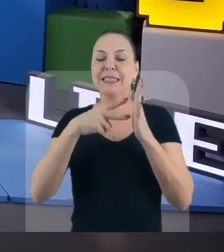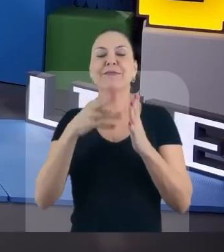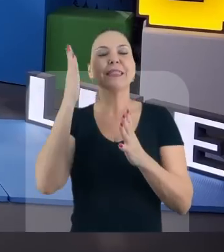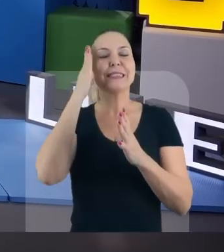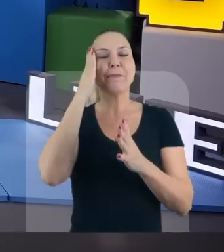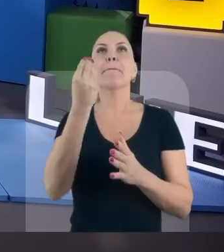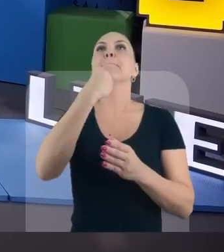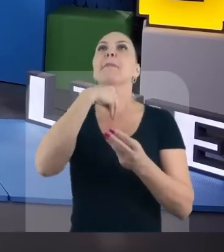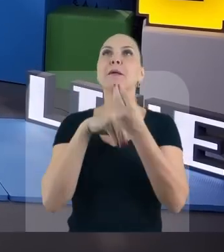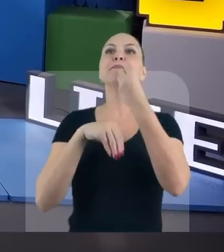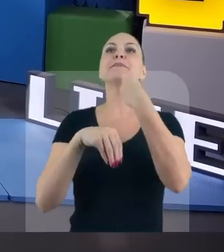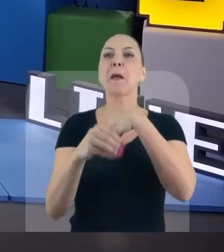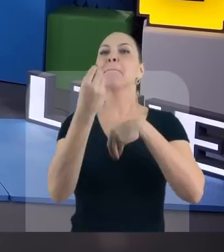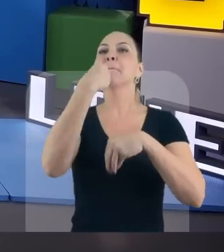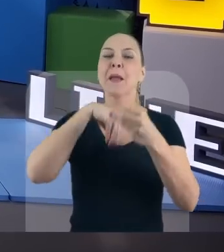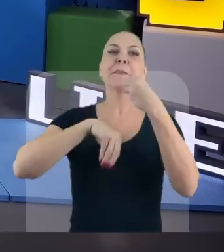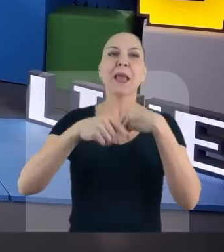arte de saber engolir sapo. Pois,